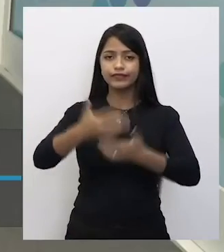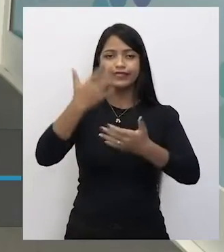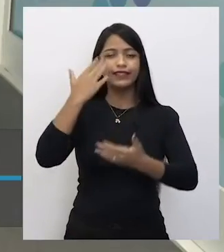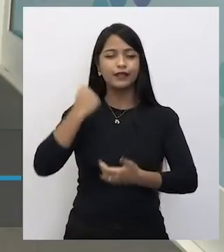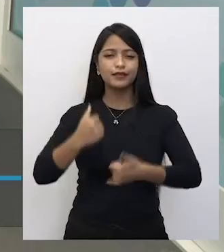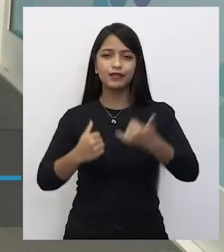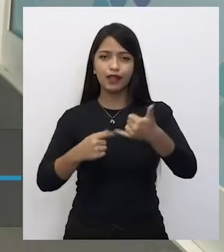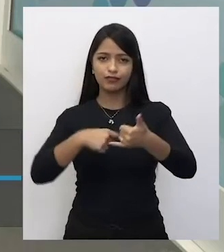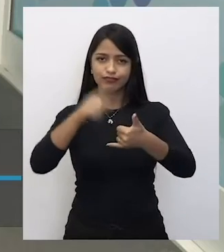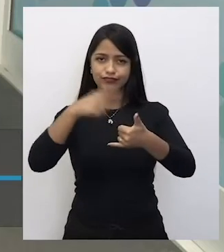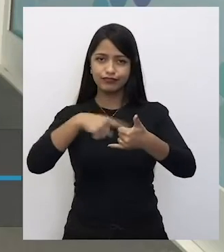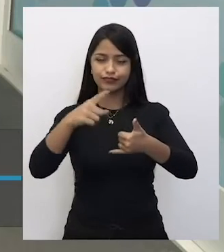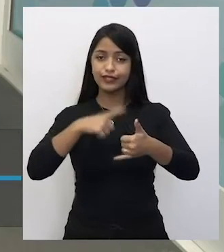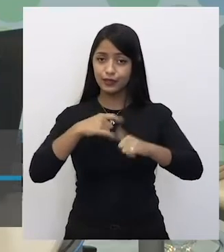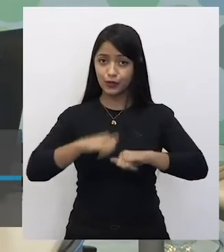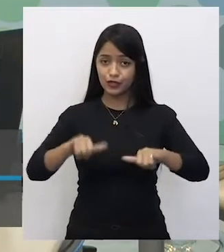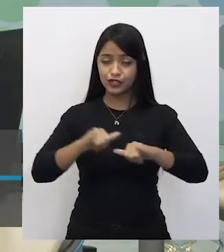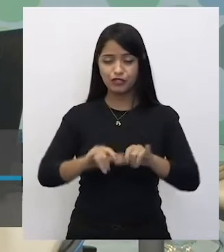celular também. Tá.